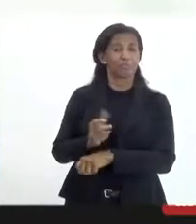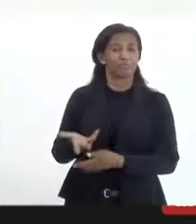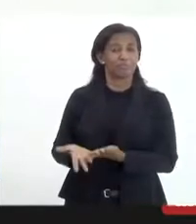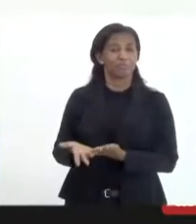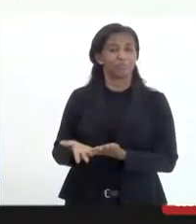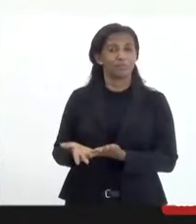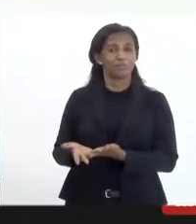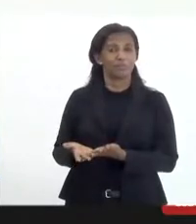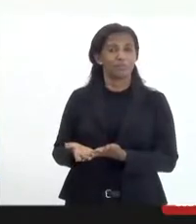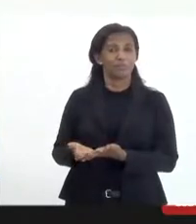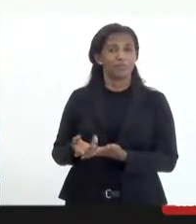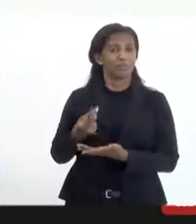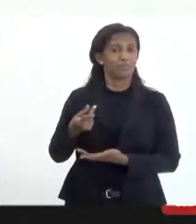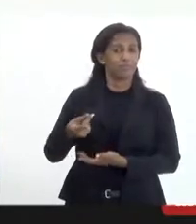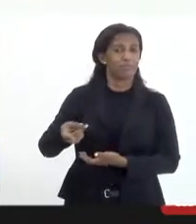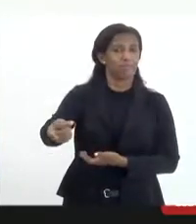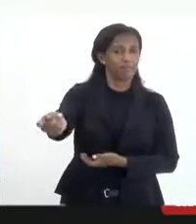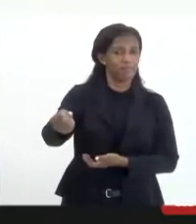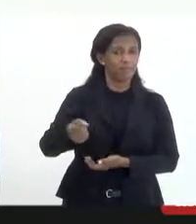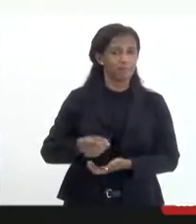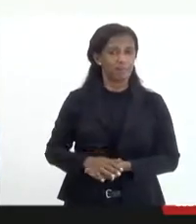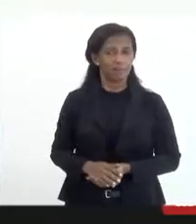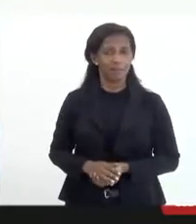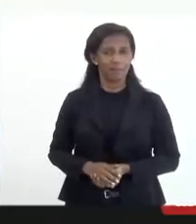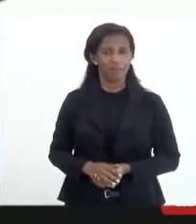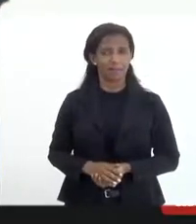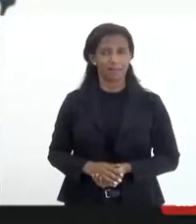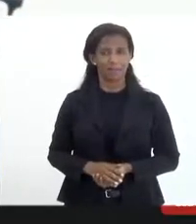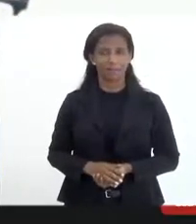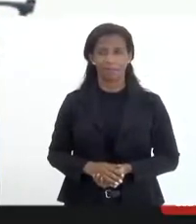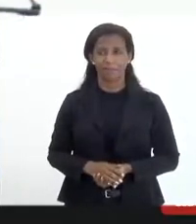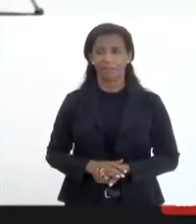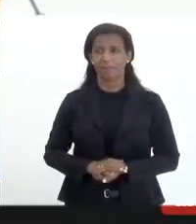a eternidade. Esse é